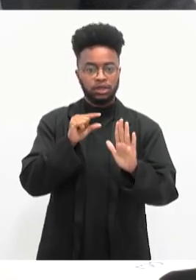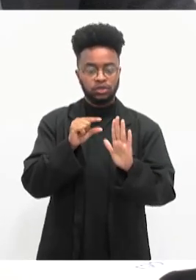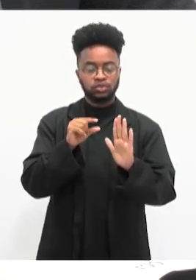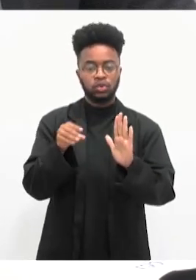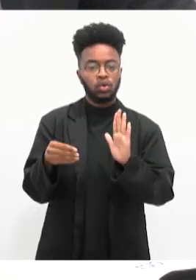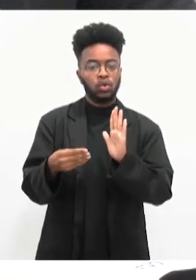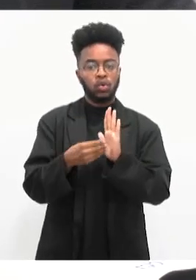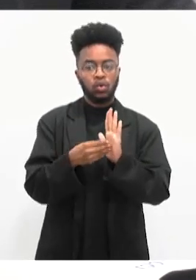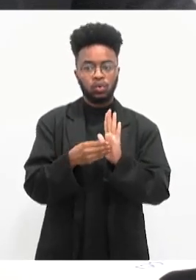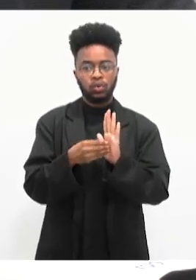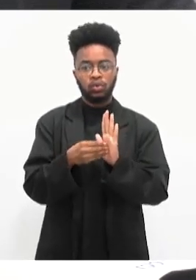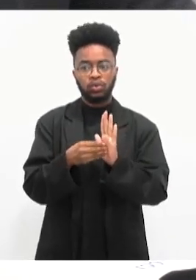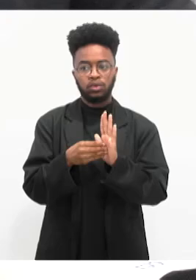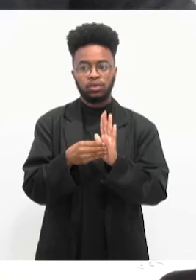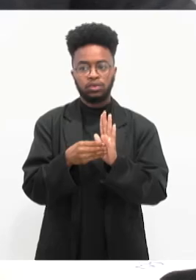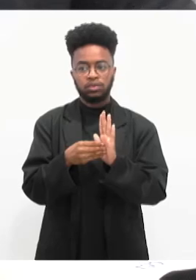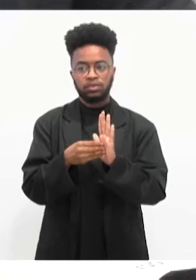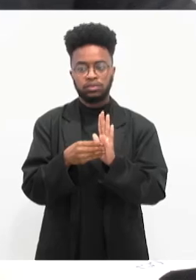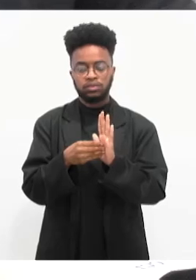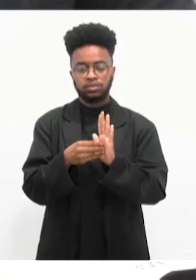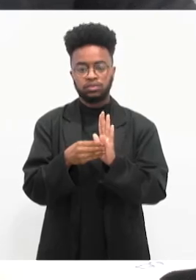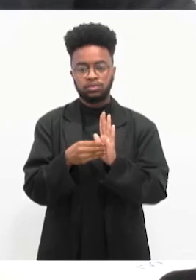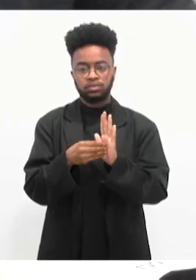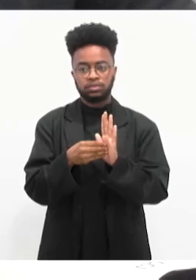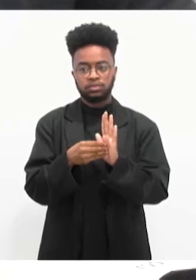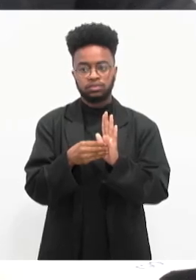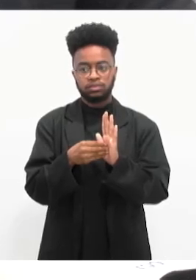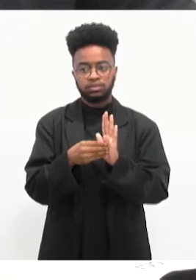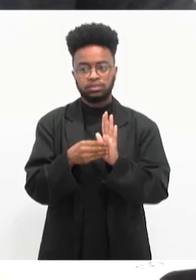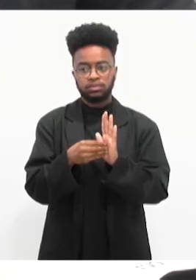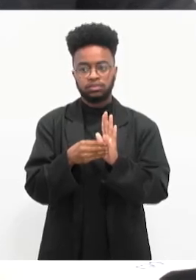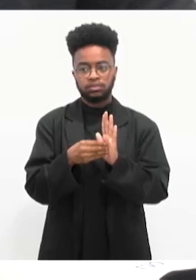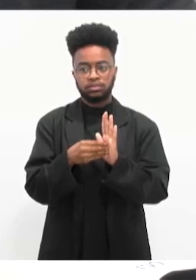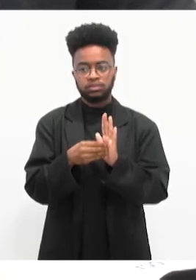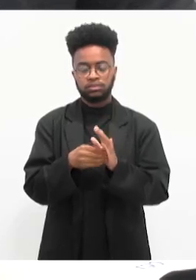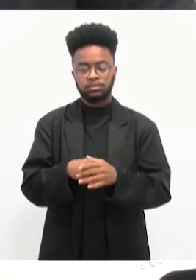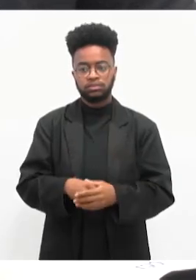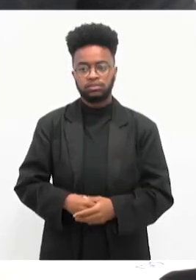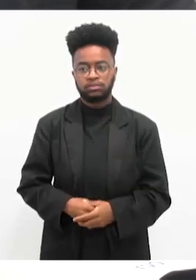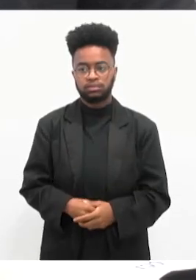colocando conforme a inclusão.